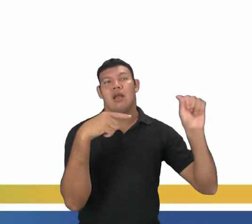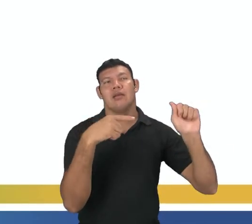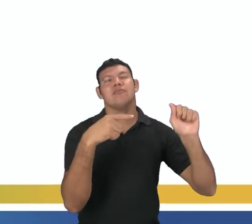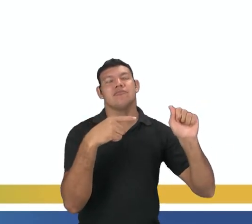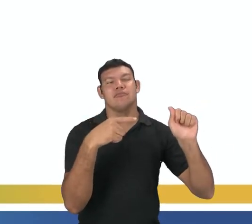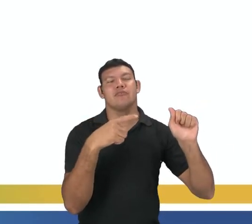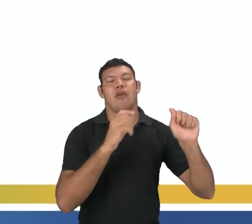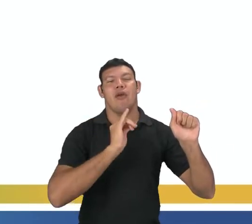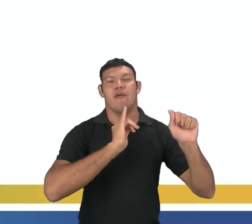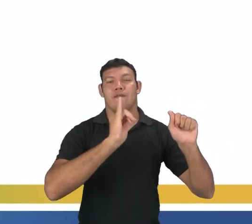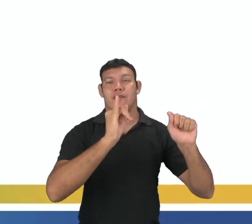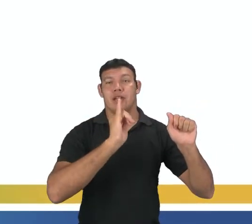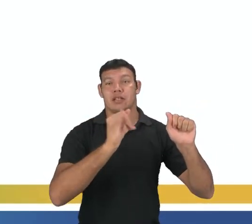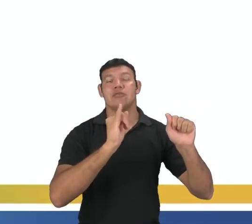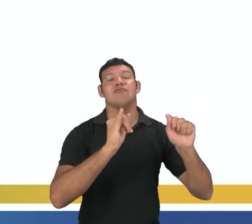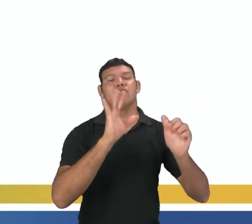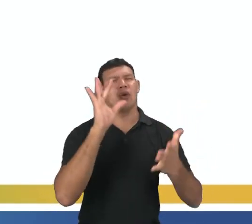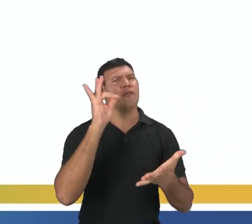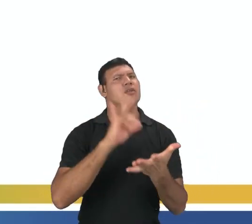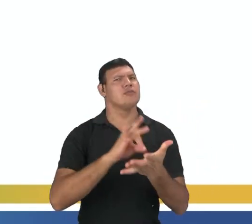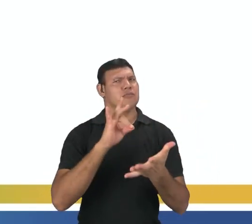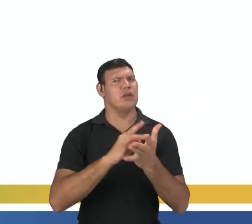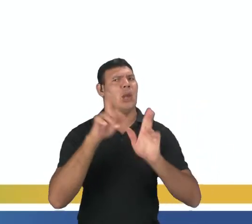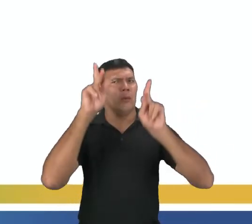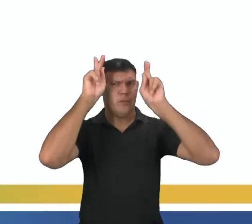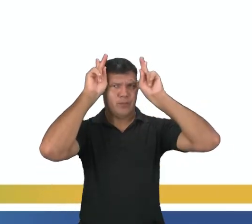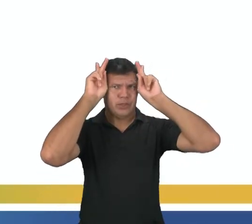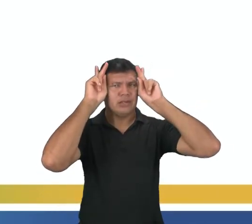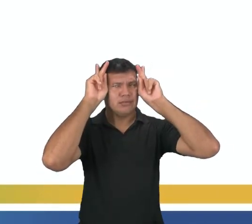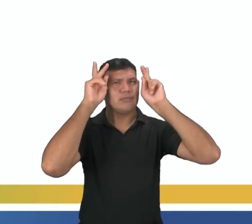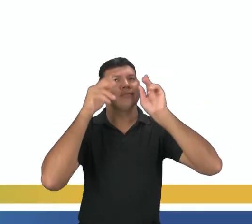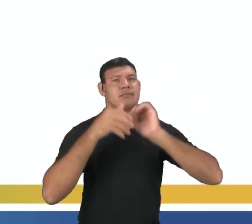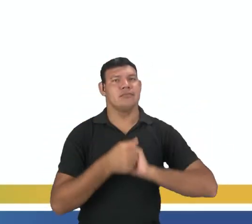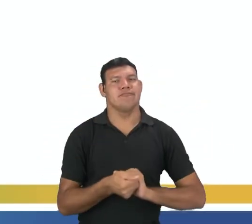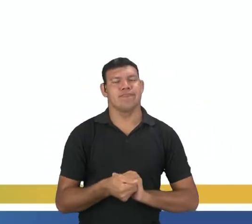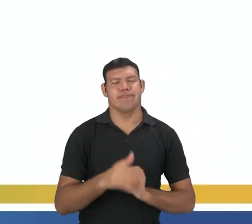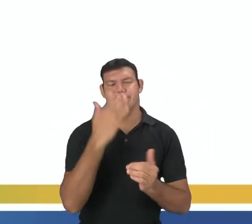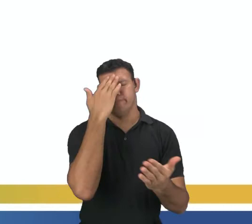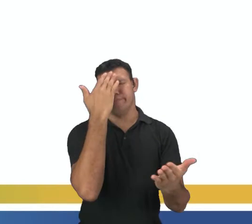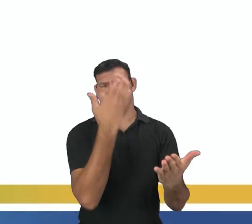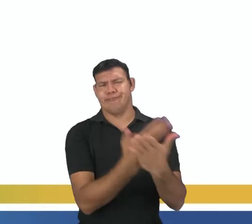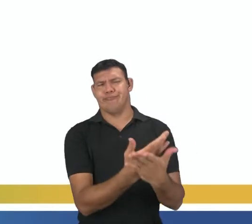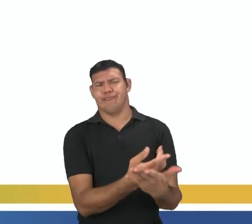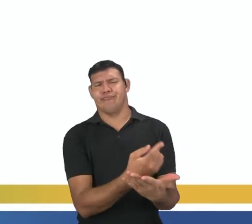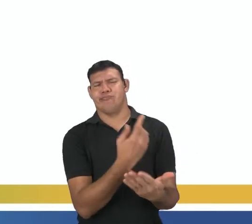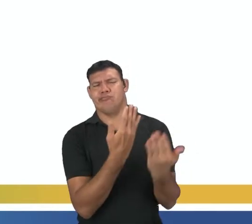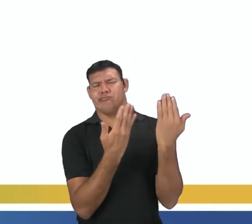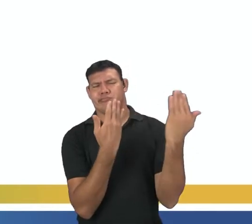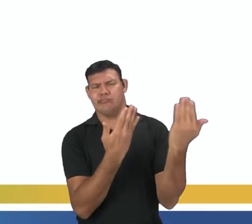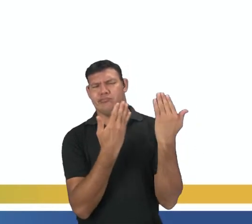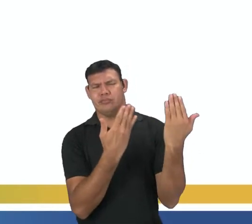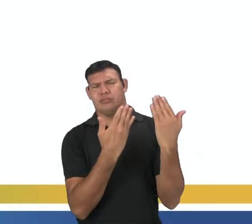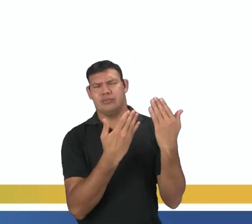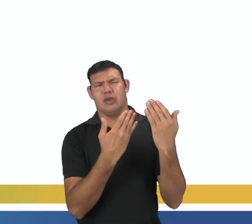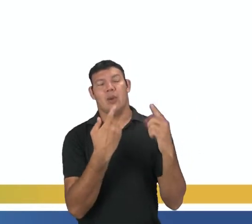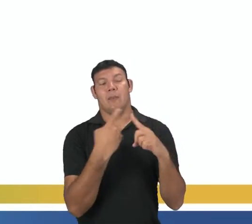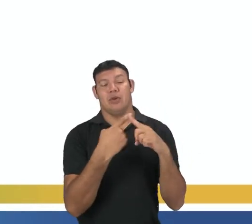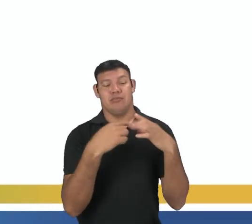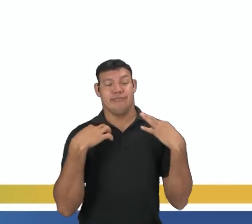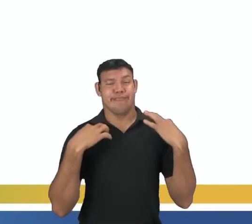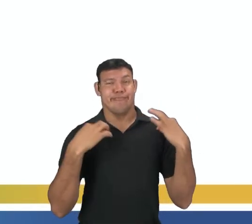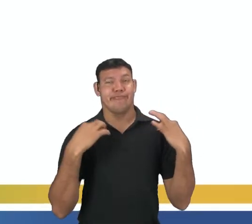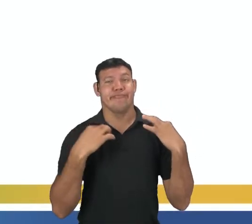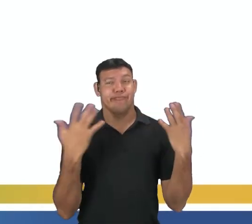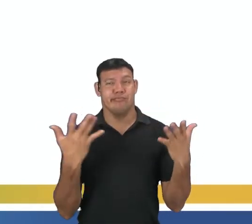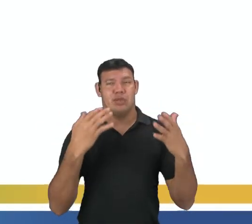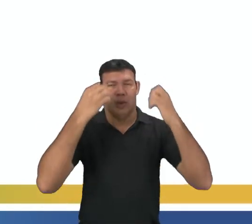princesa. Ela afirmou várias vezes que era uma princesa, mas eles não acreditavam por conta da forma que ela estava vestida,